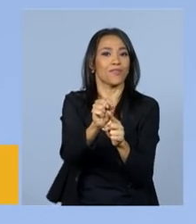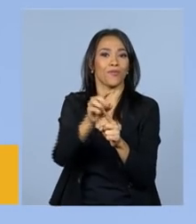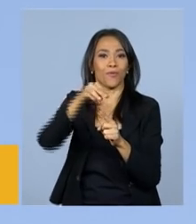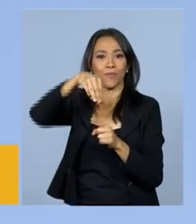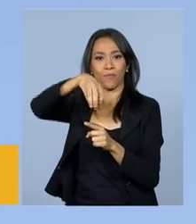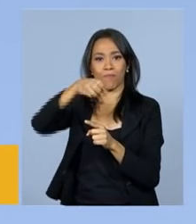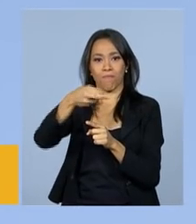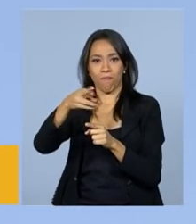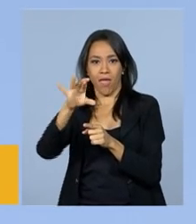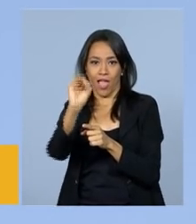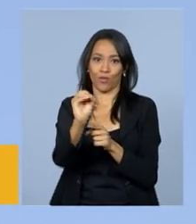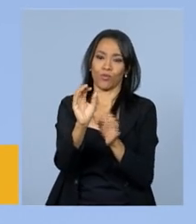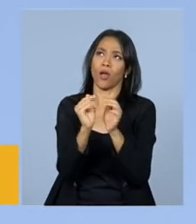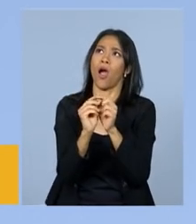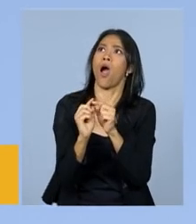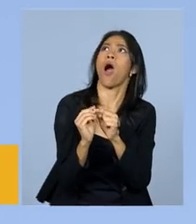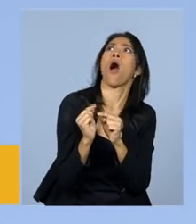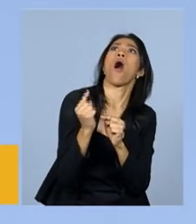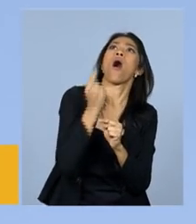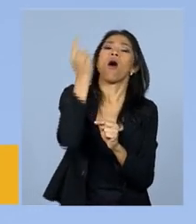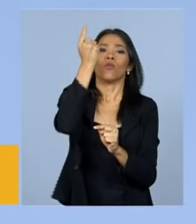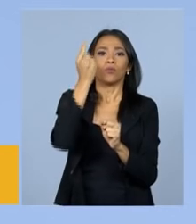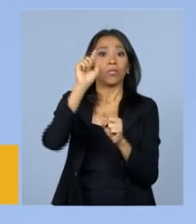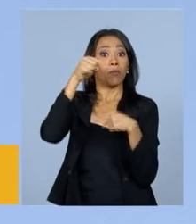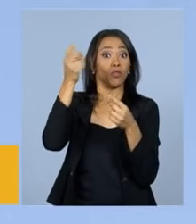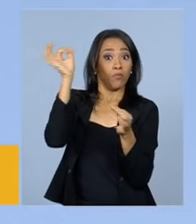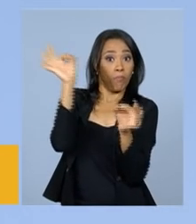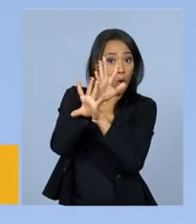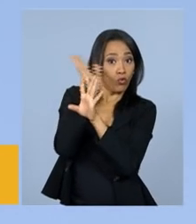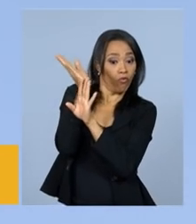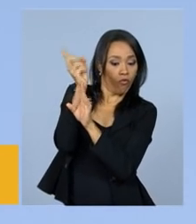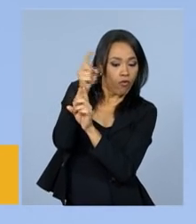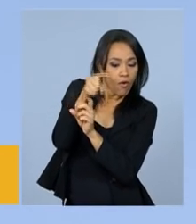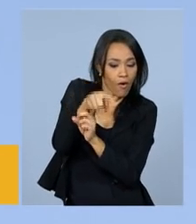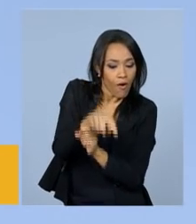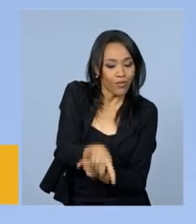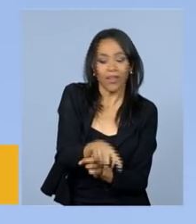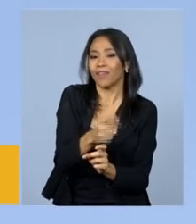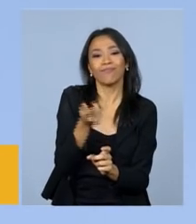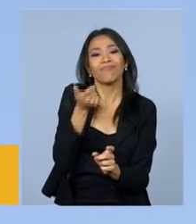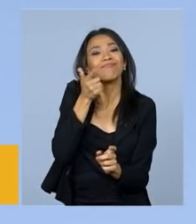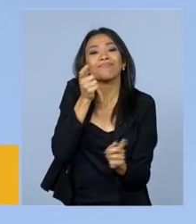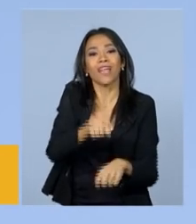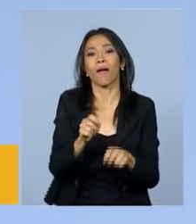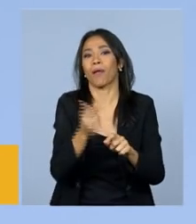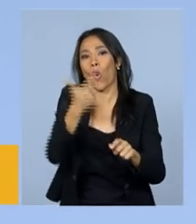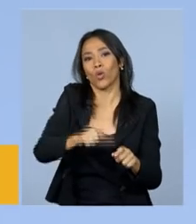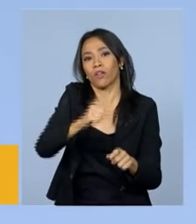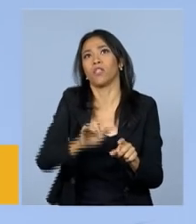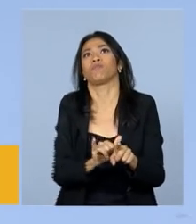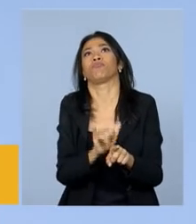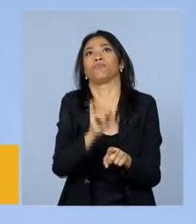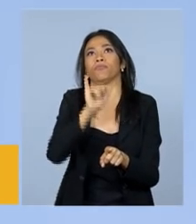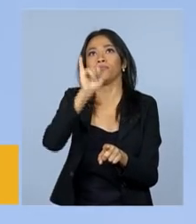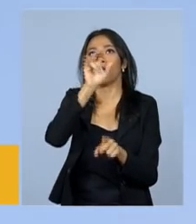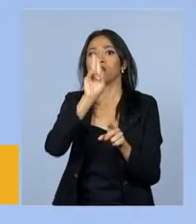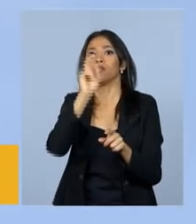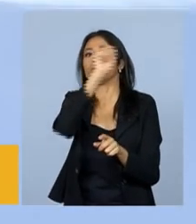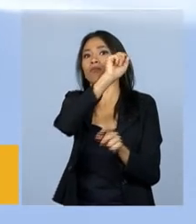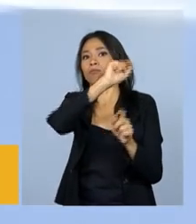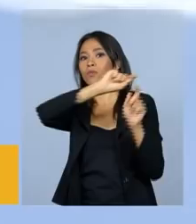altura. Então eles descem depois para a arena de demonstração e aí já não sobe mais. Para a apresentação também ficar mais